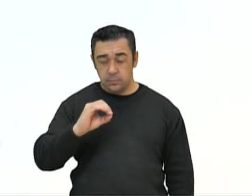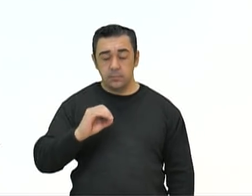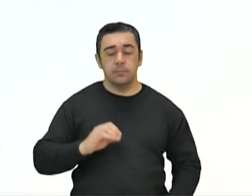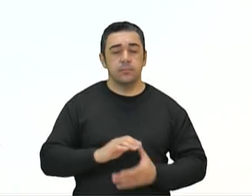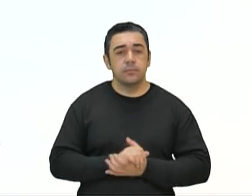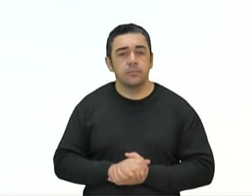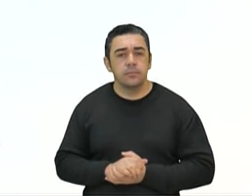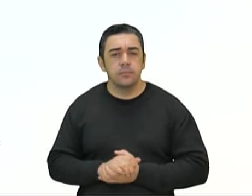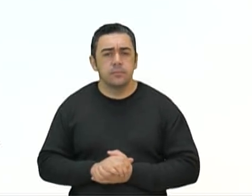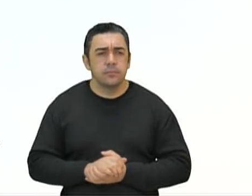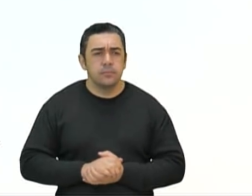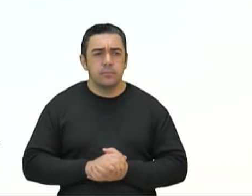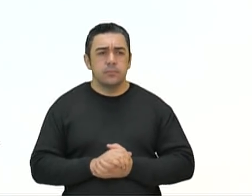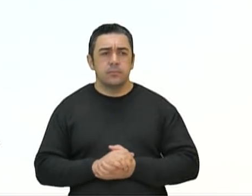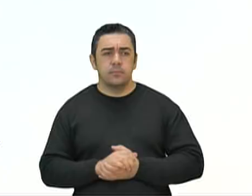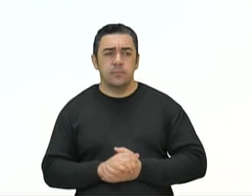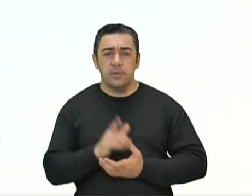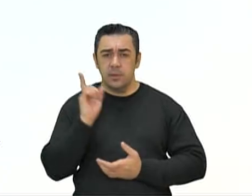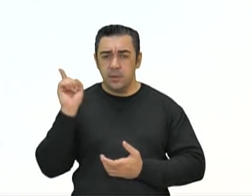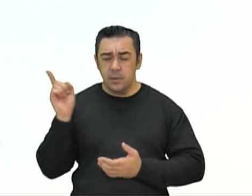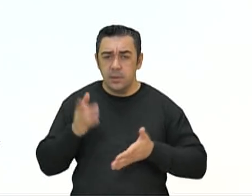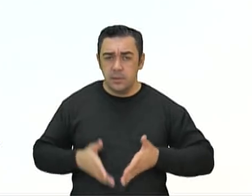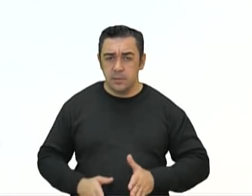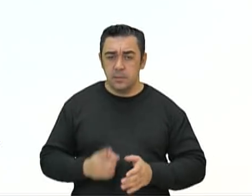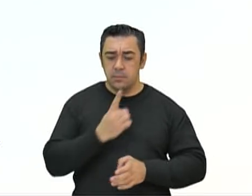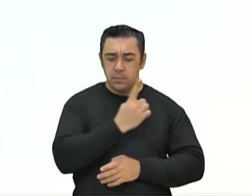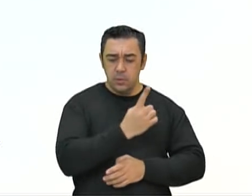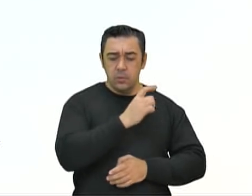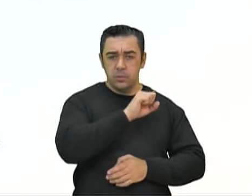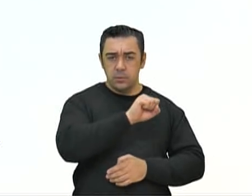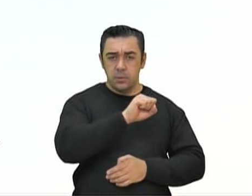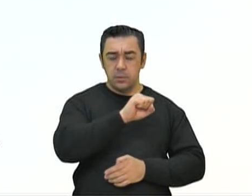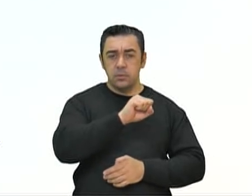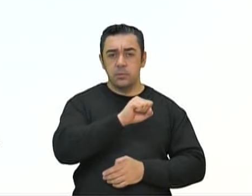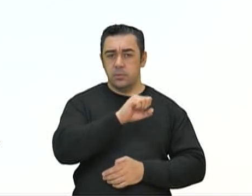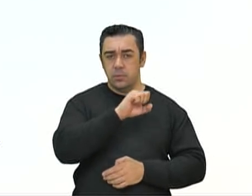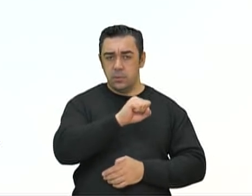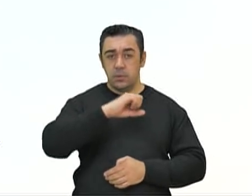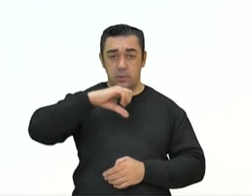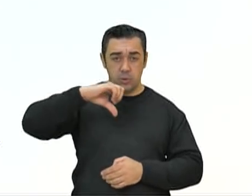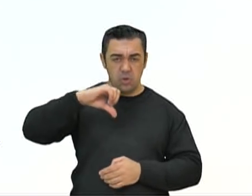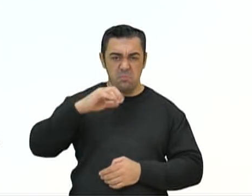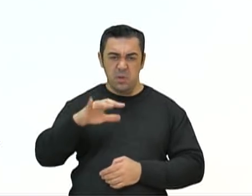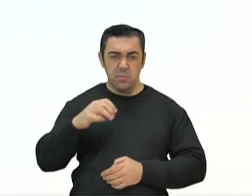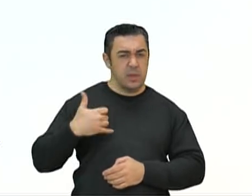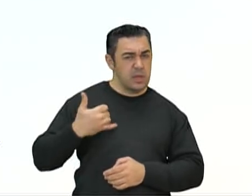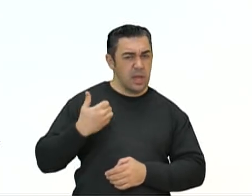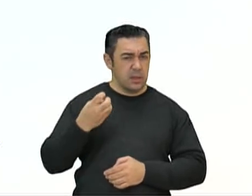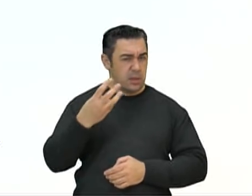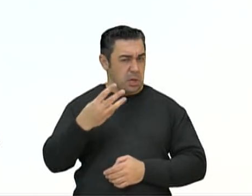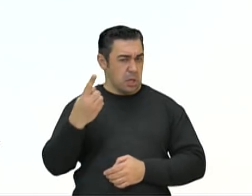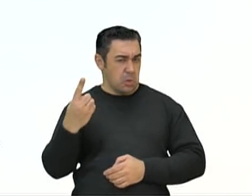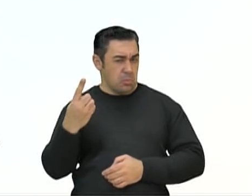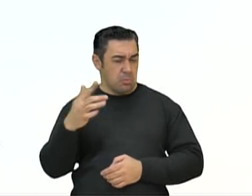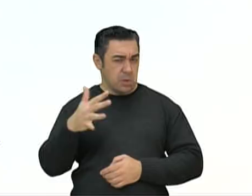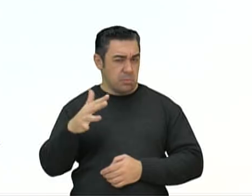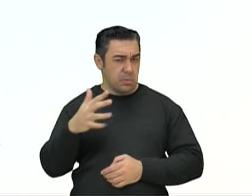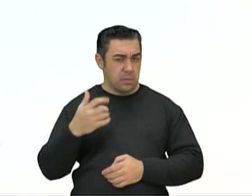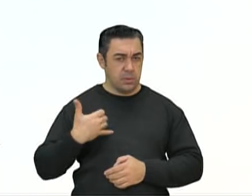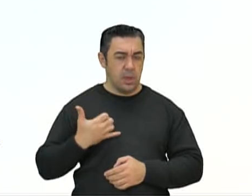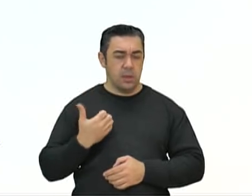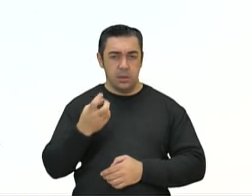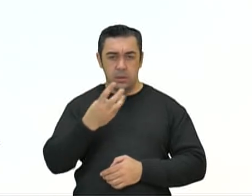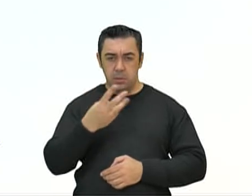1920. Como ele nasceu em 1889, então aí mais ou menos 30, 31 anos de idade, essa imagem do